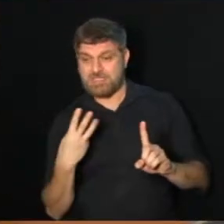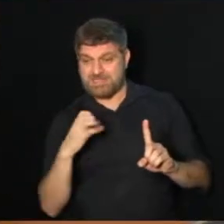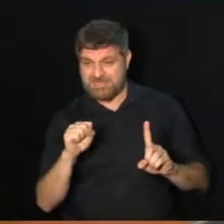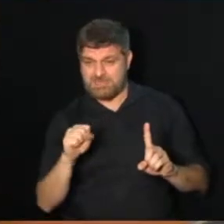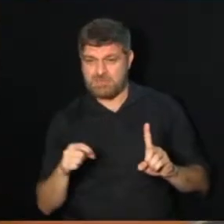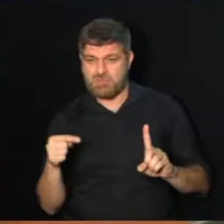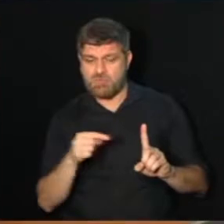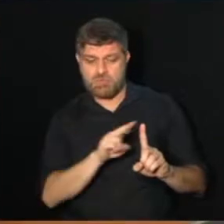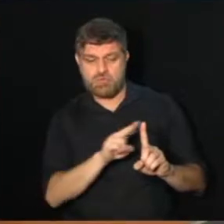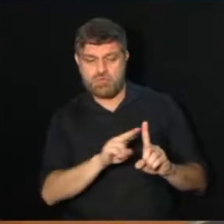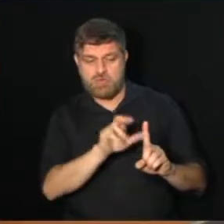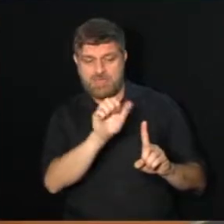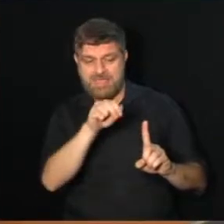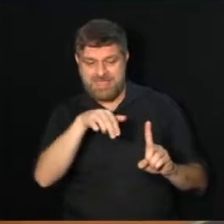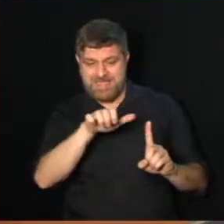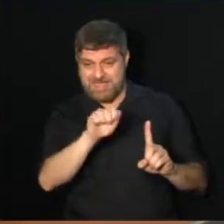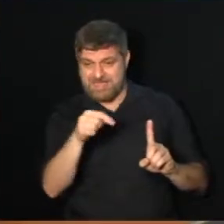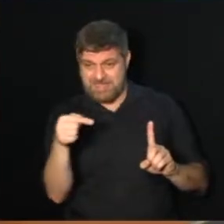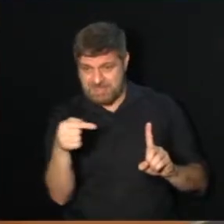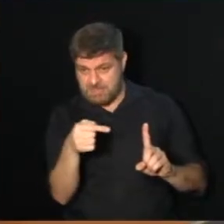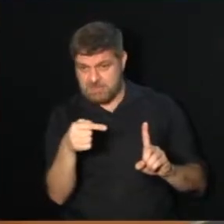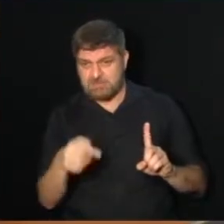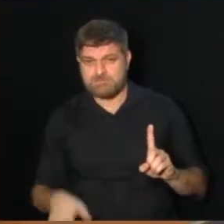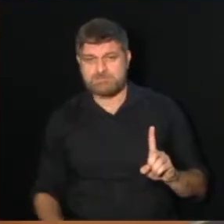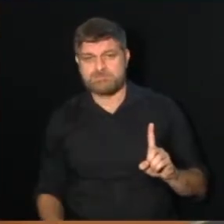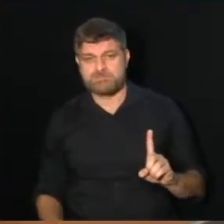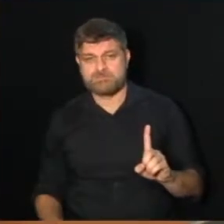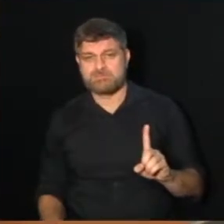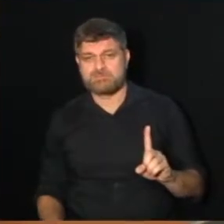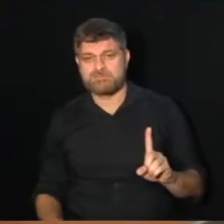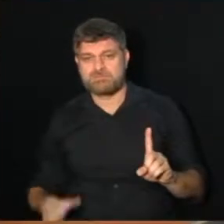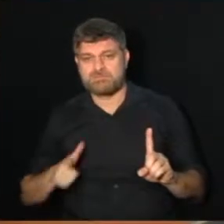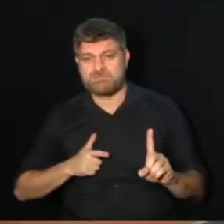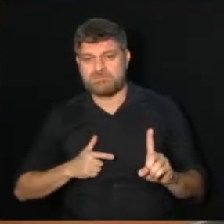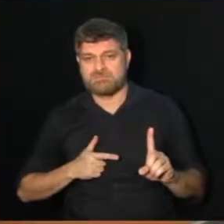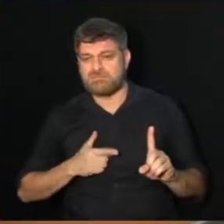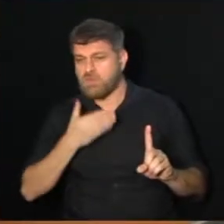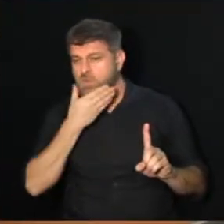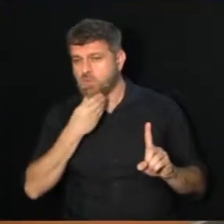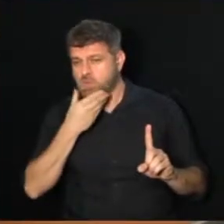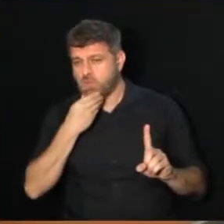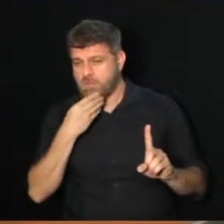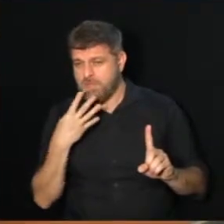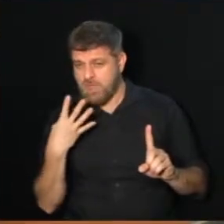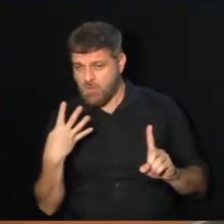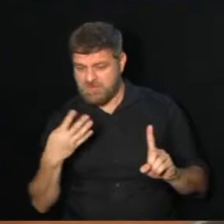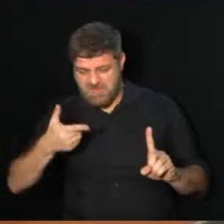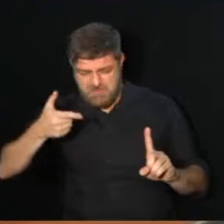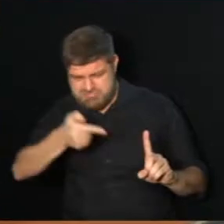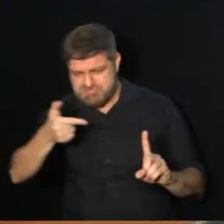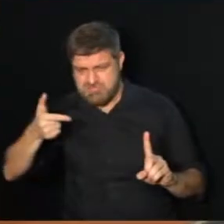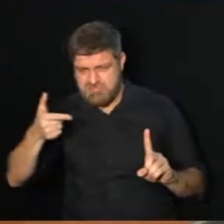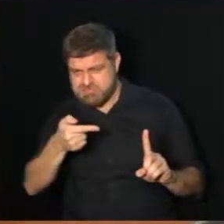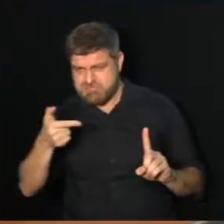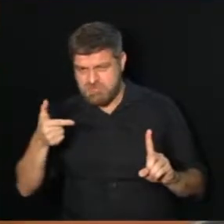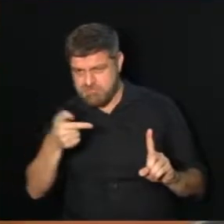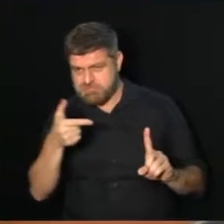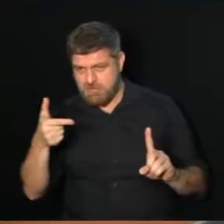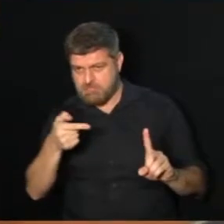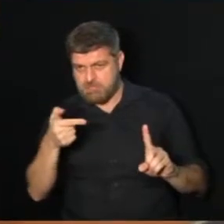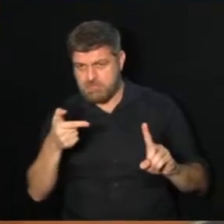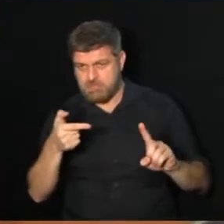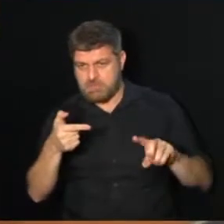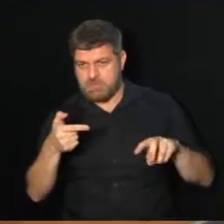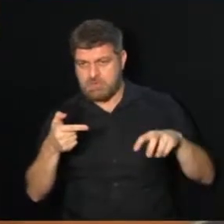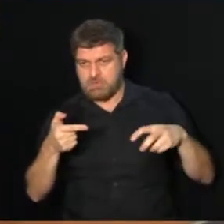anos, que chama Ana Marras Zahrer, foi morta com 4 tiros, né, numa discussão de casal.